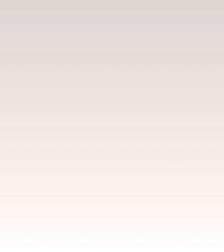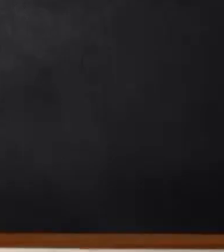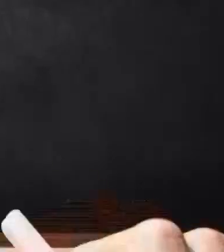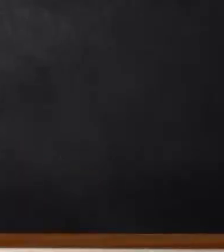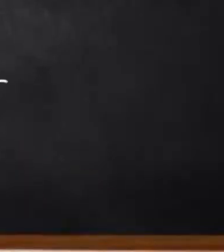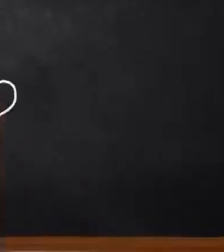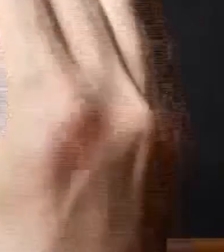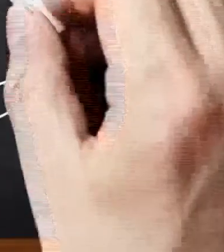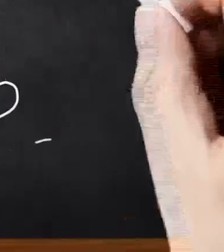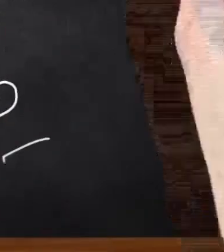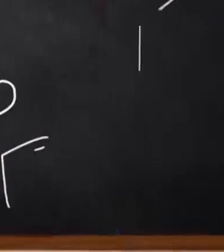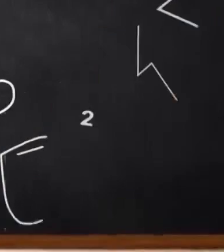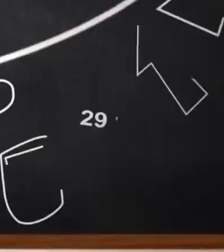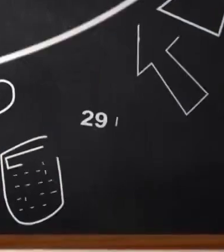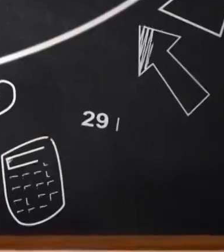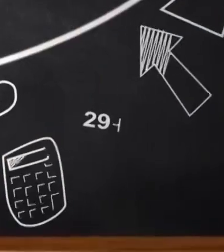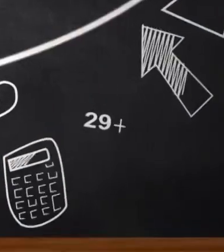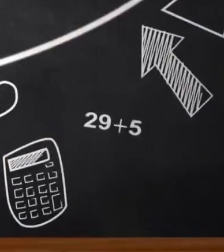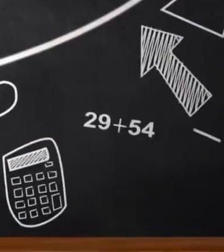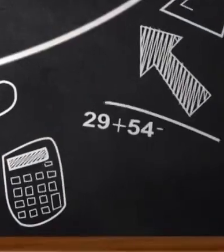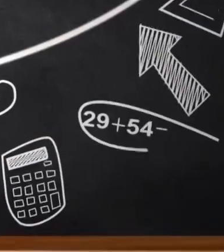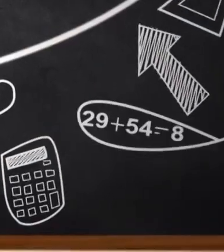E aí